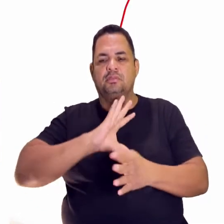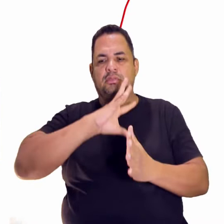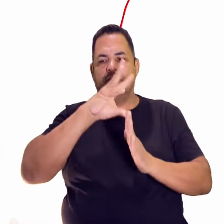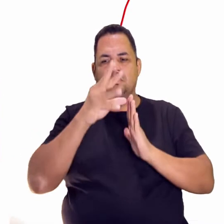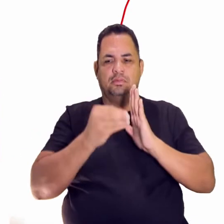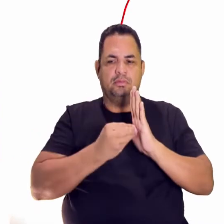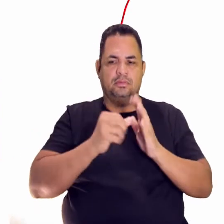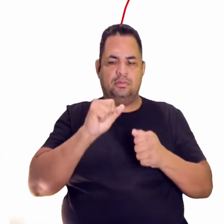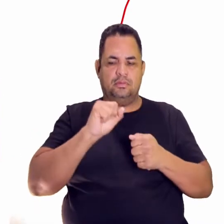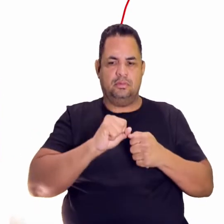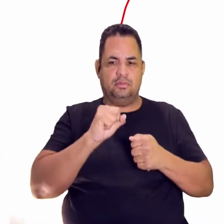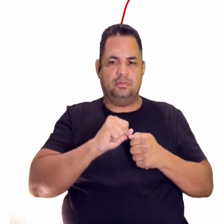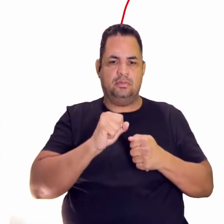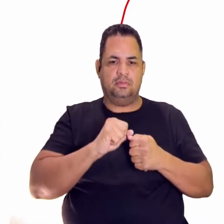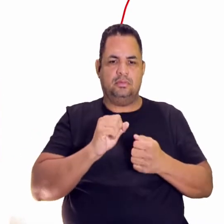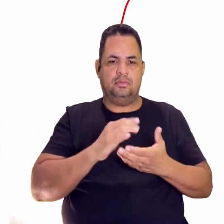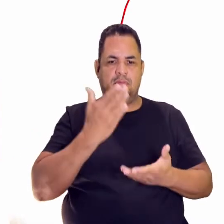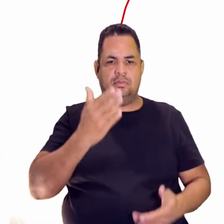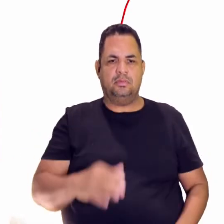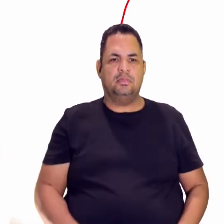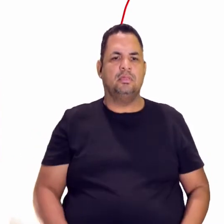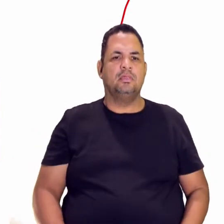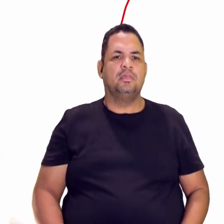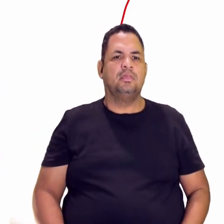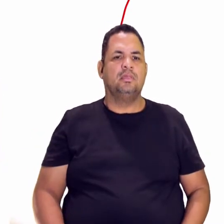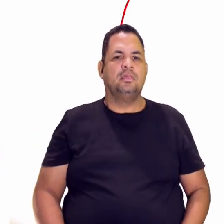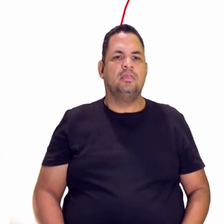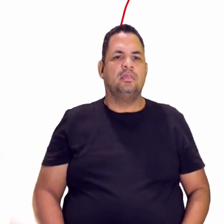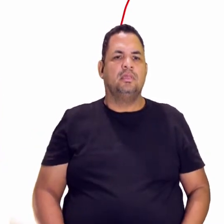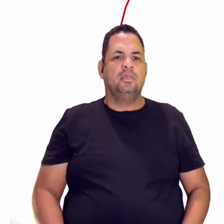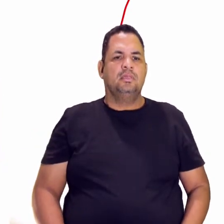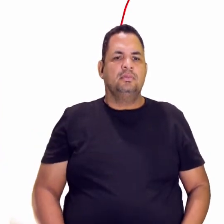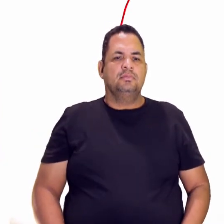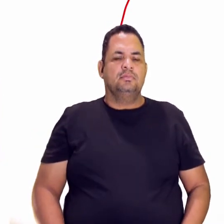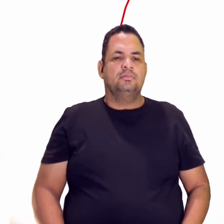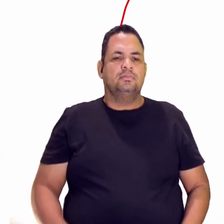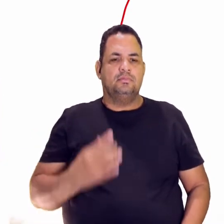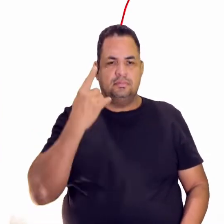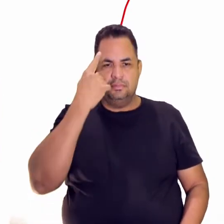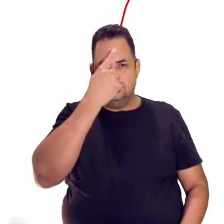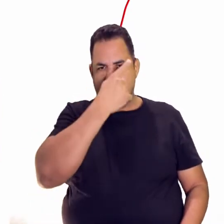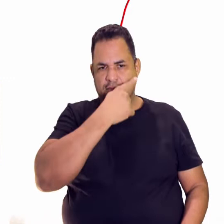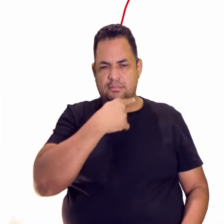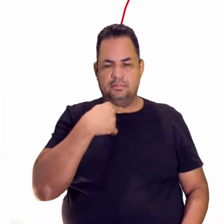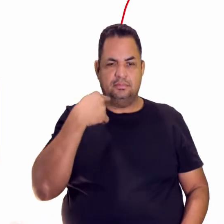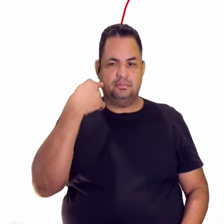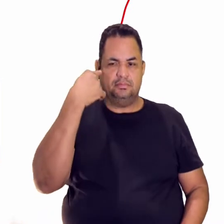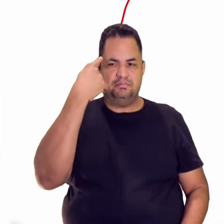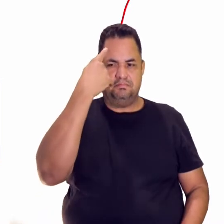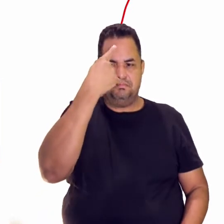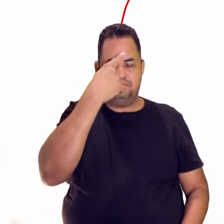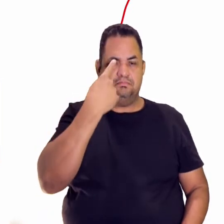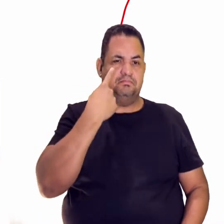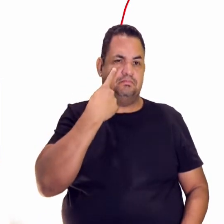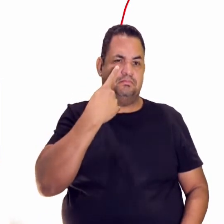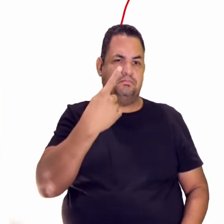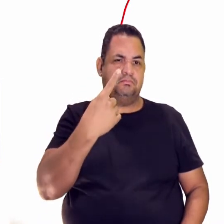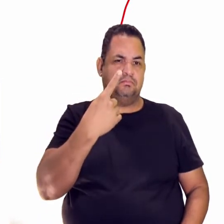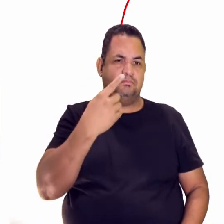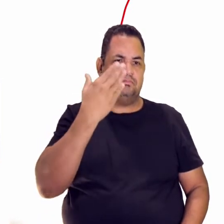sua. Então aqui este rosto aqui gigante, este olhar,